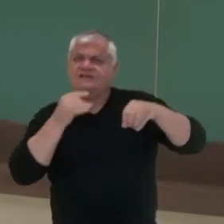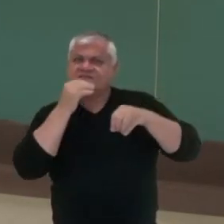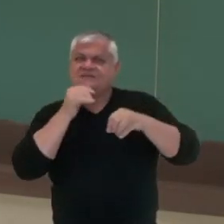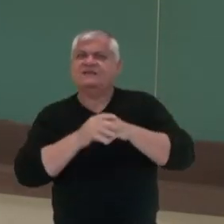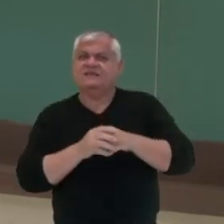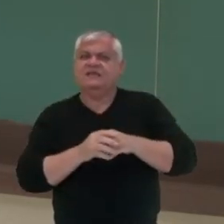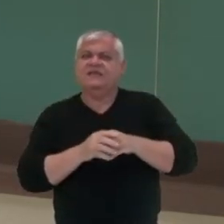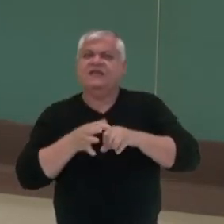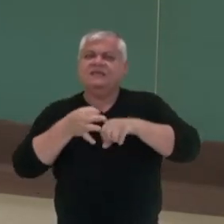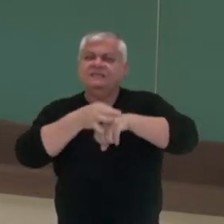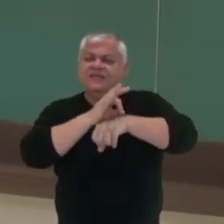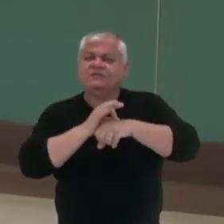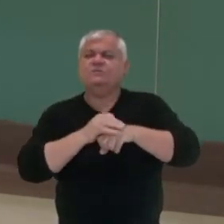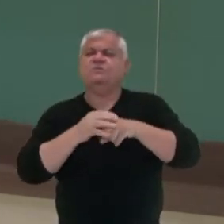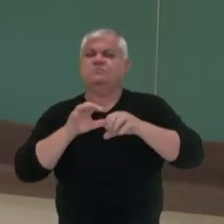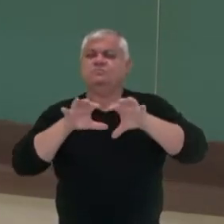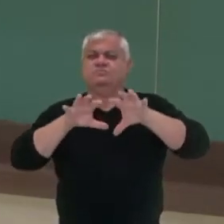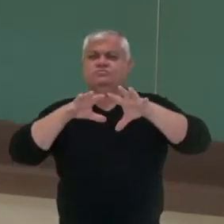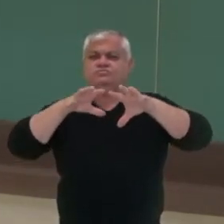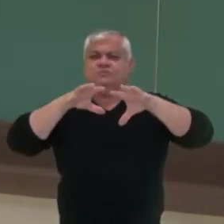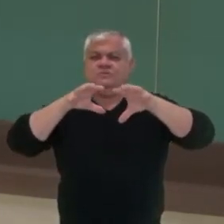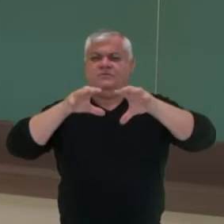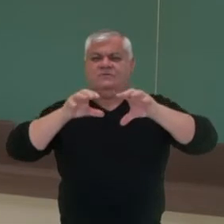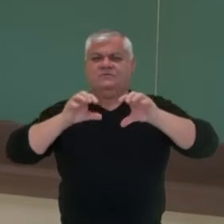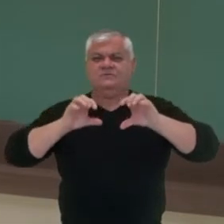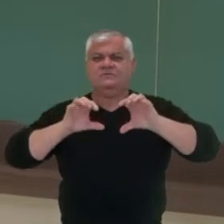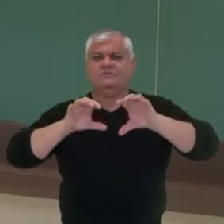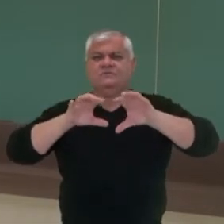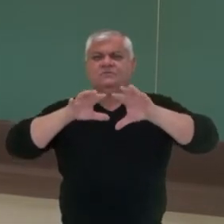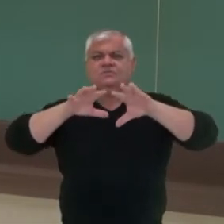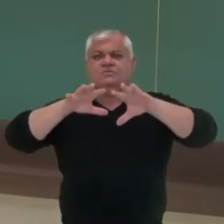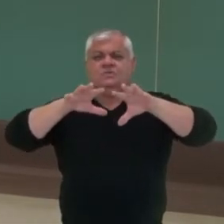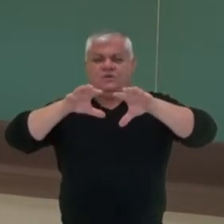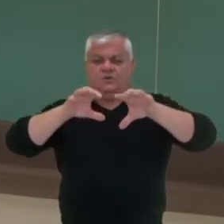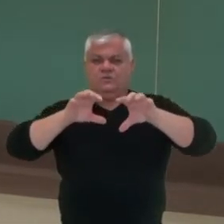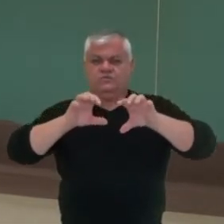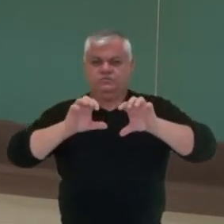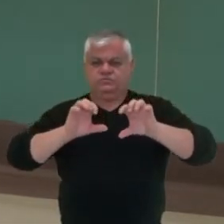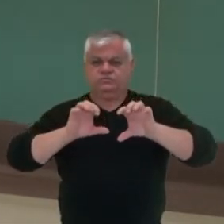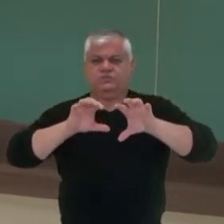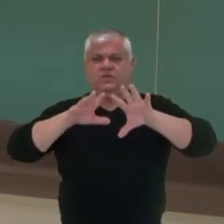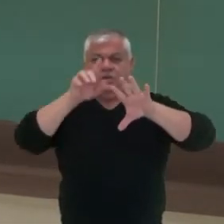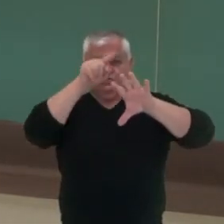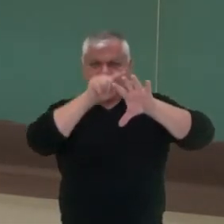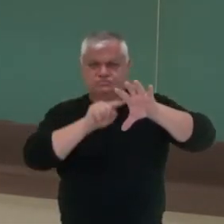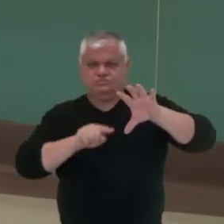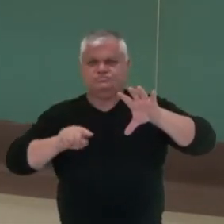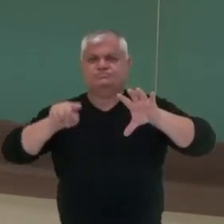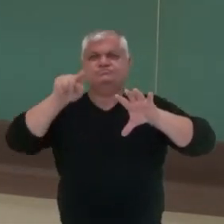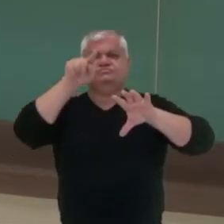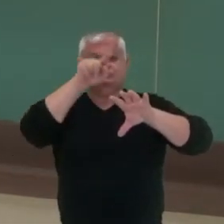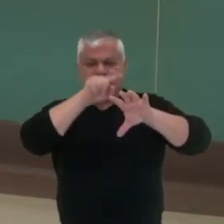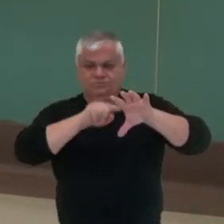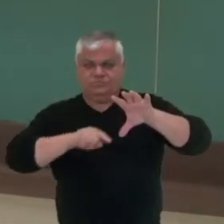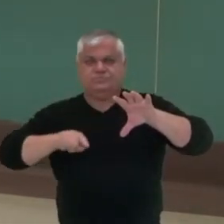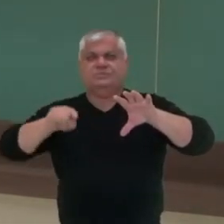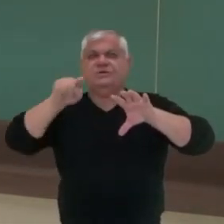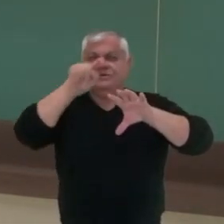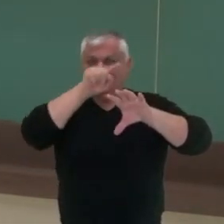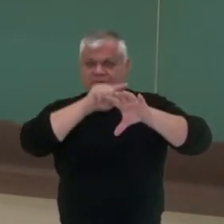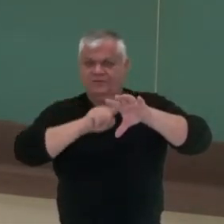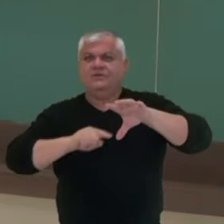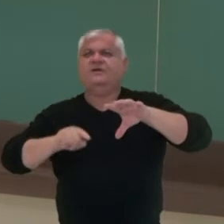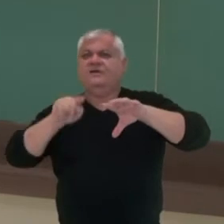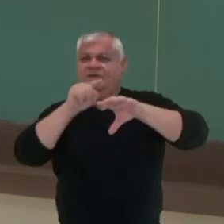nos alvéolos pulmonares, lá no nosso pulmão. Então, nós respiramos, capturamos o oxigênio e lá nos alvéolos pulmonares ocorre